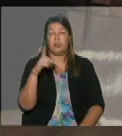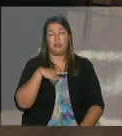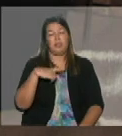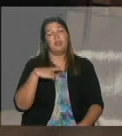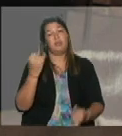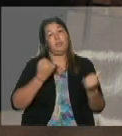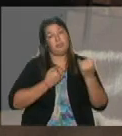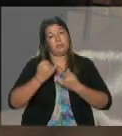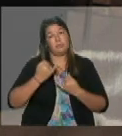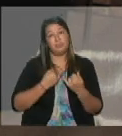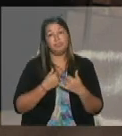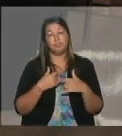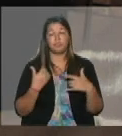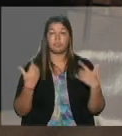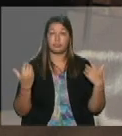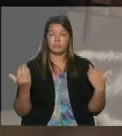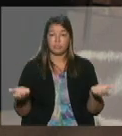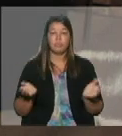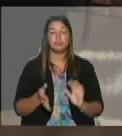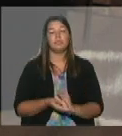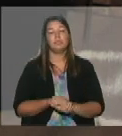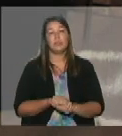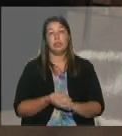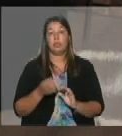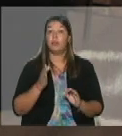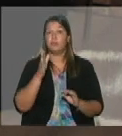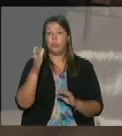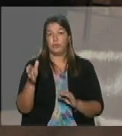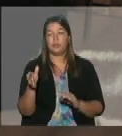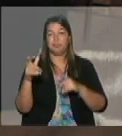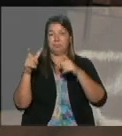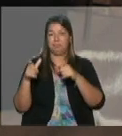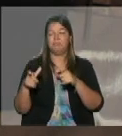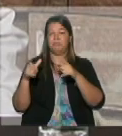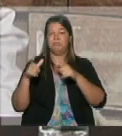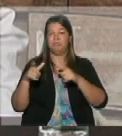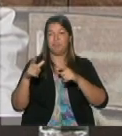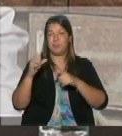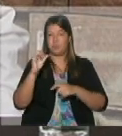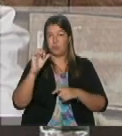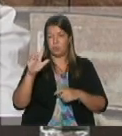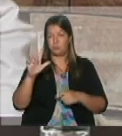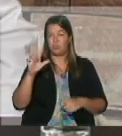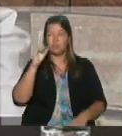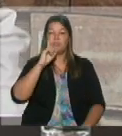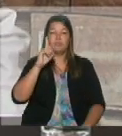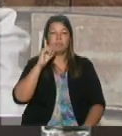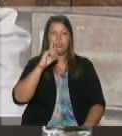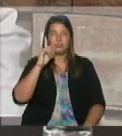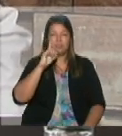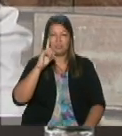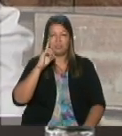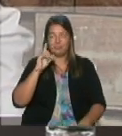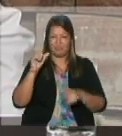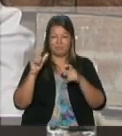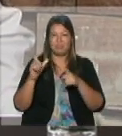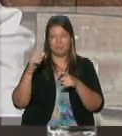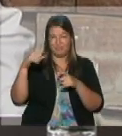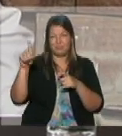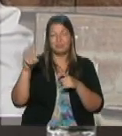notícia. Então, fui para essa fazenda, era no sul dos Estados Unidos, em